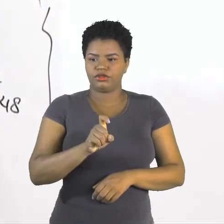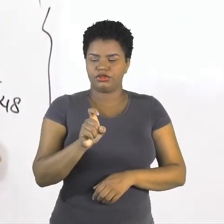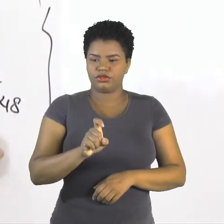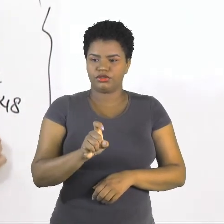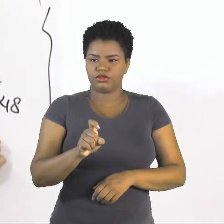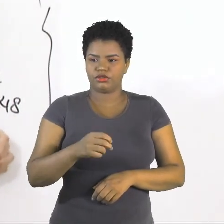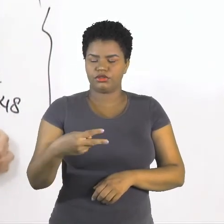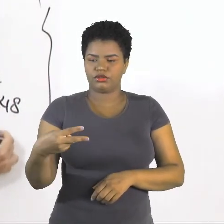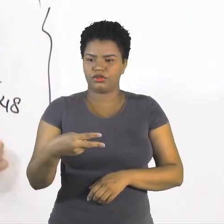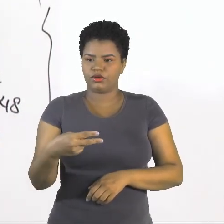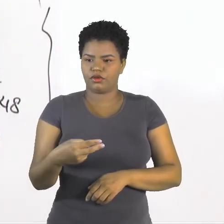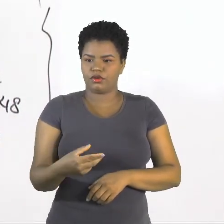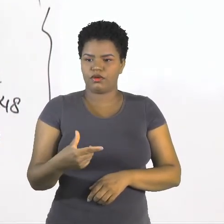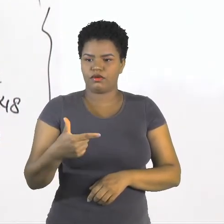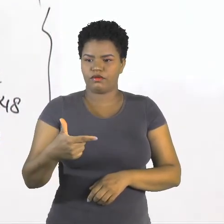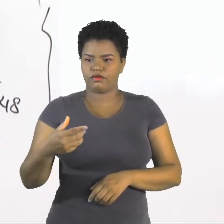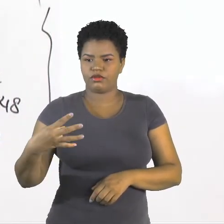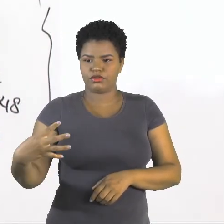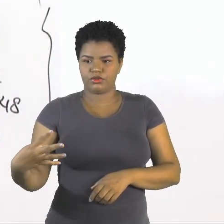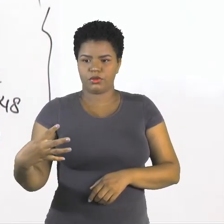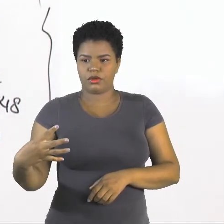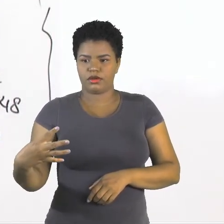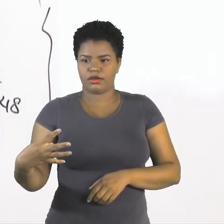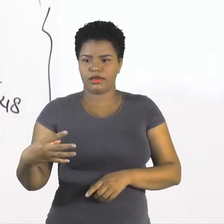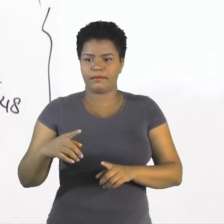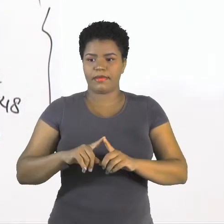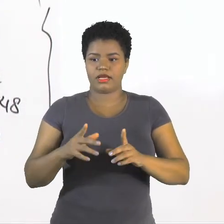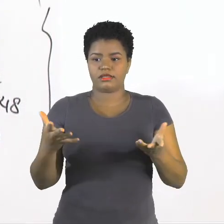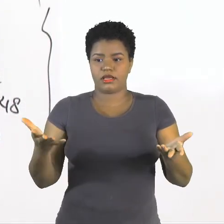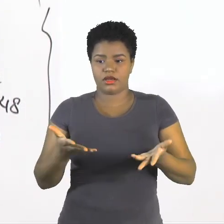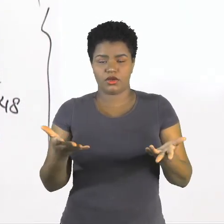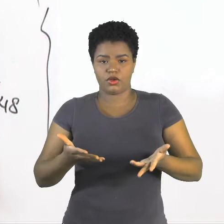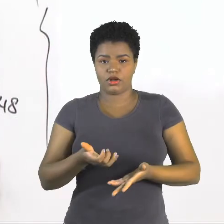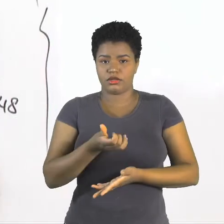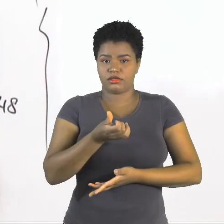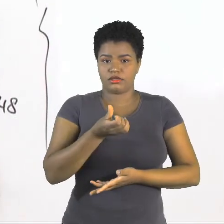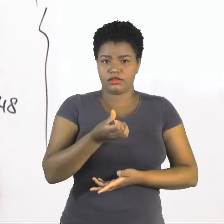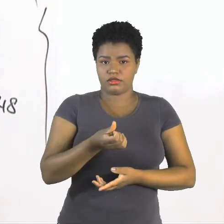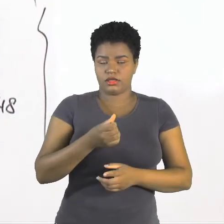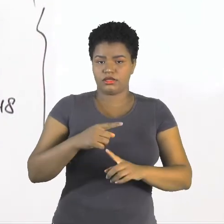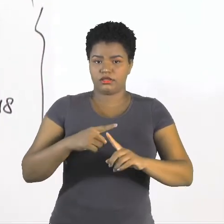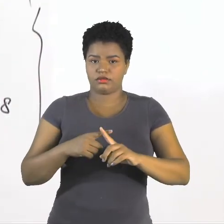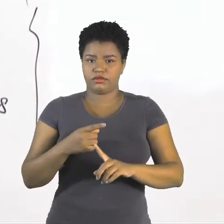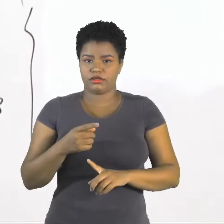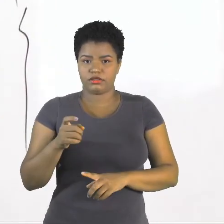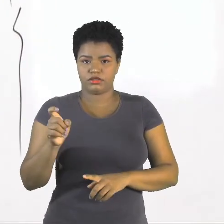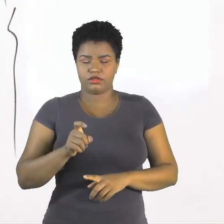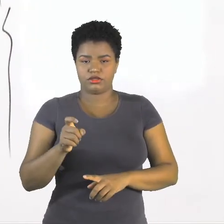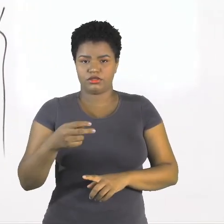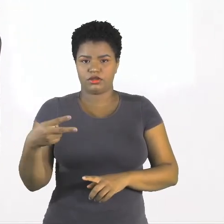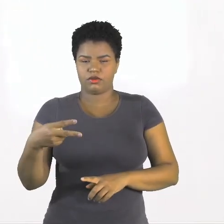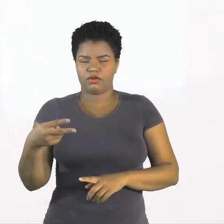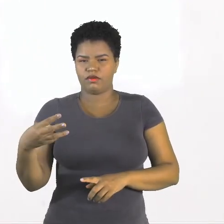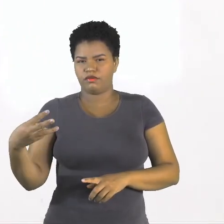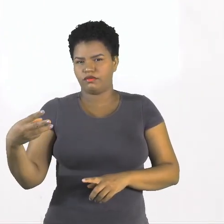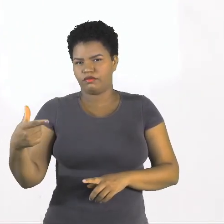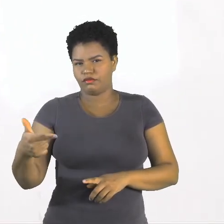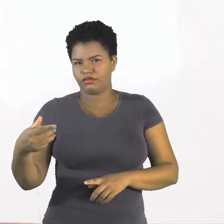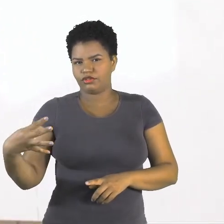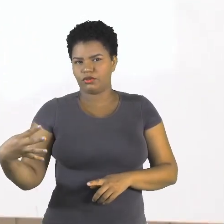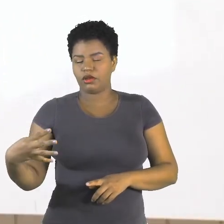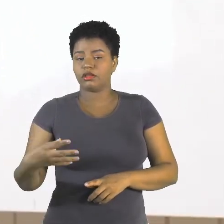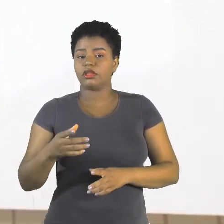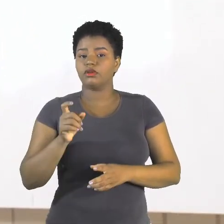6x igual a 24 novamente. Só que agora eu tenho o quê? 6 vezes x igual a 24. X é igual